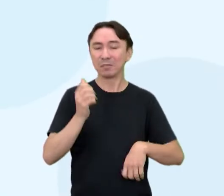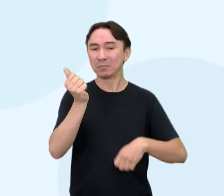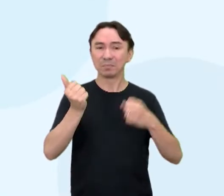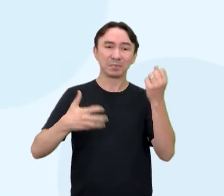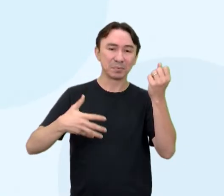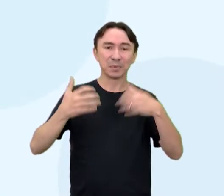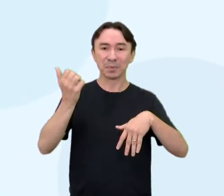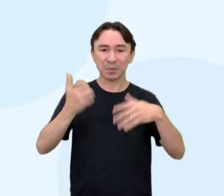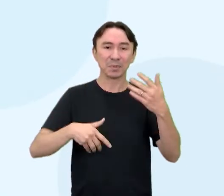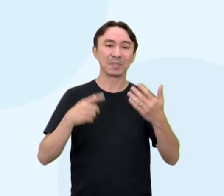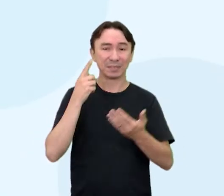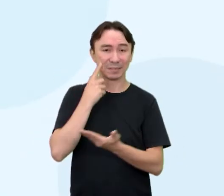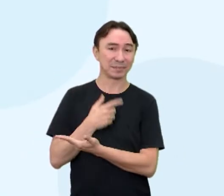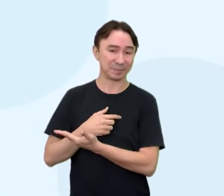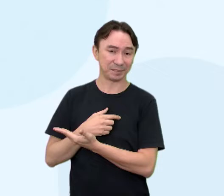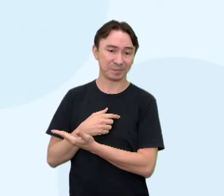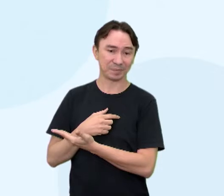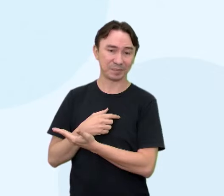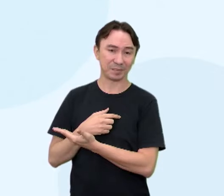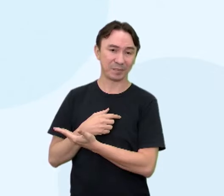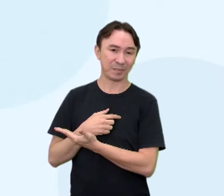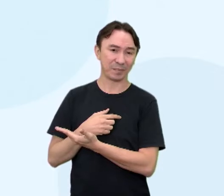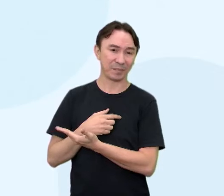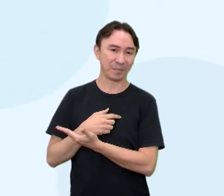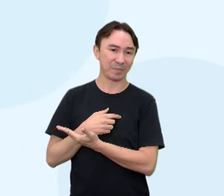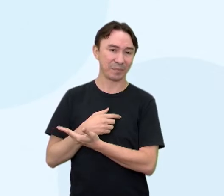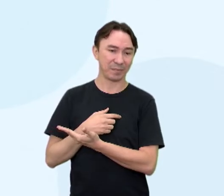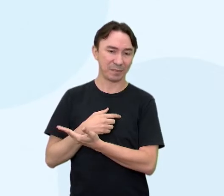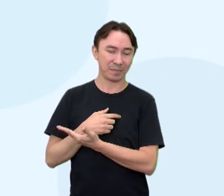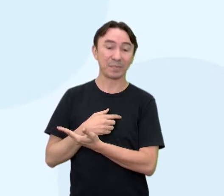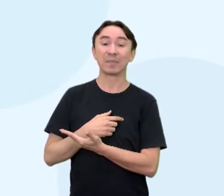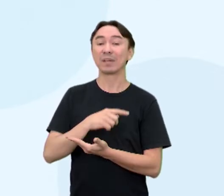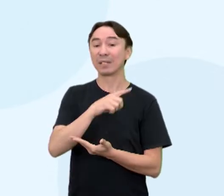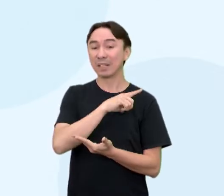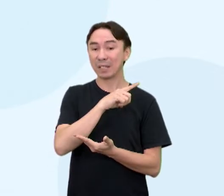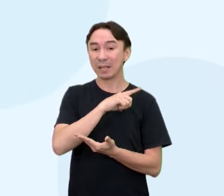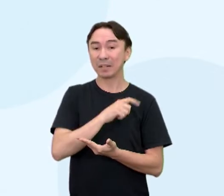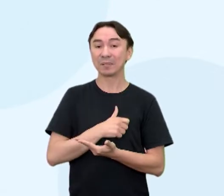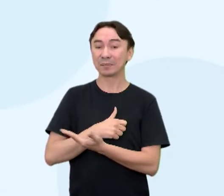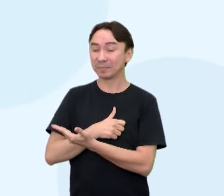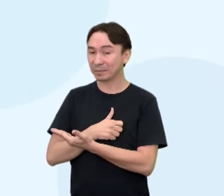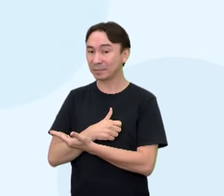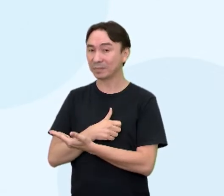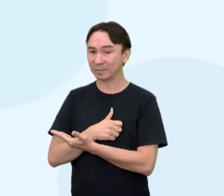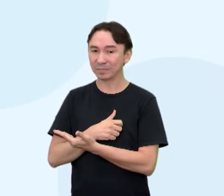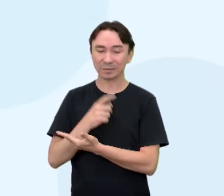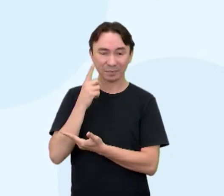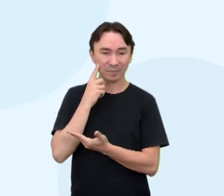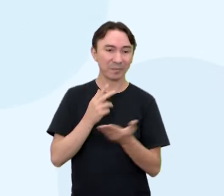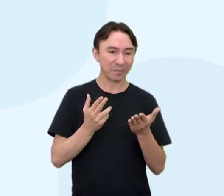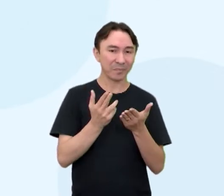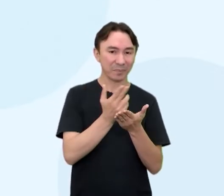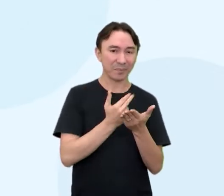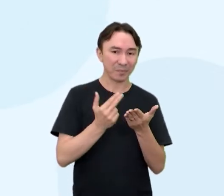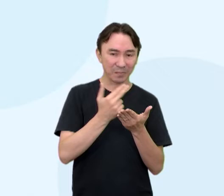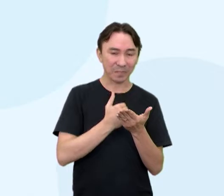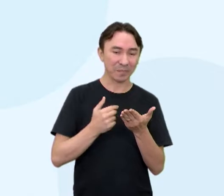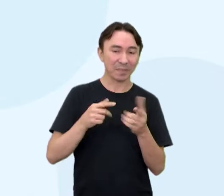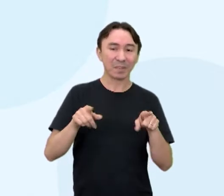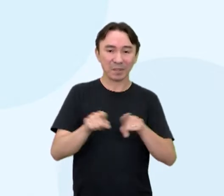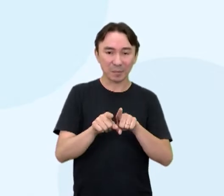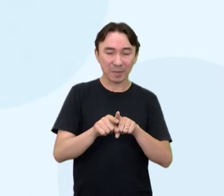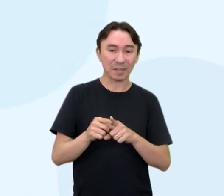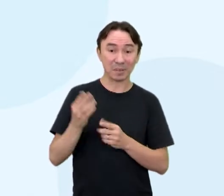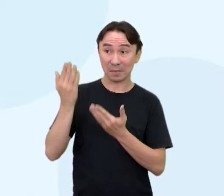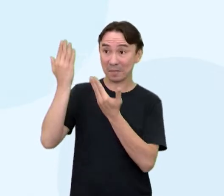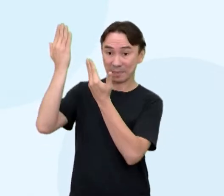sobre isso, né? Então nós temos lá a imagem aqui para vocês, né? E tem na imagem da direita, né, uma animação mostrando,